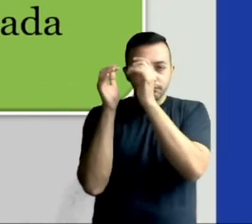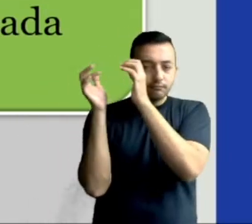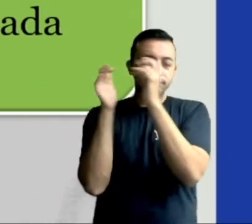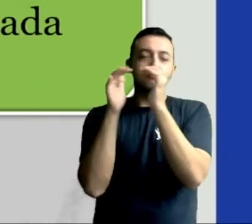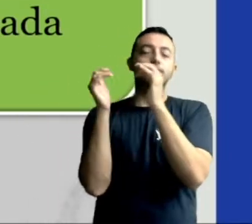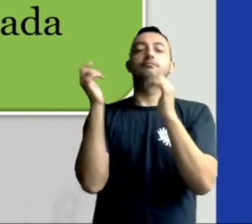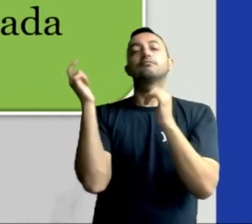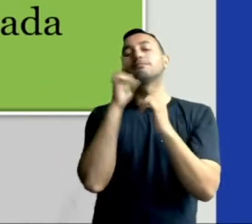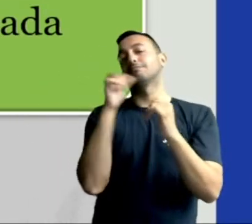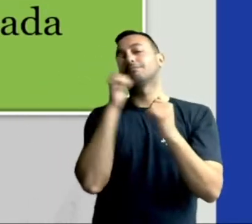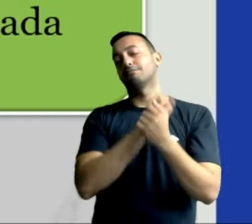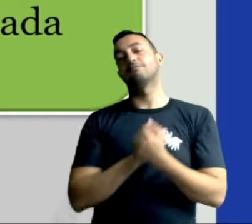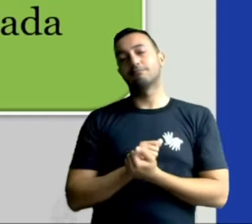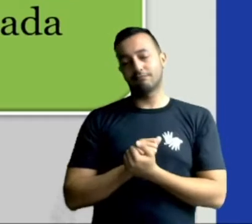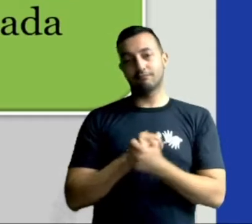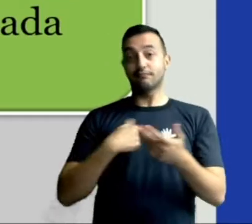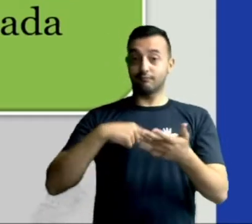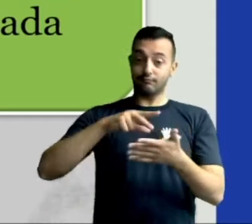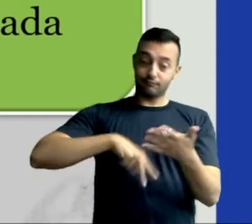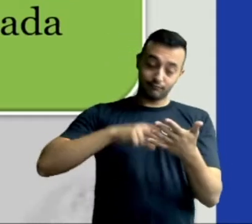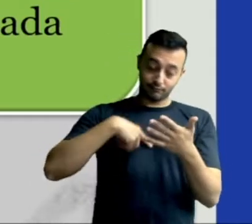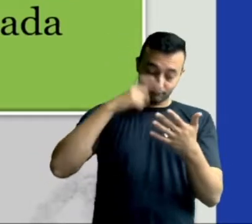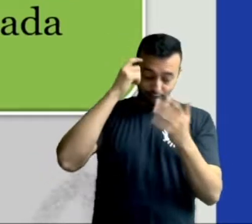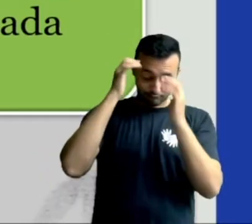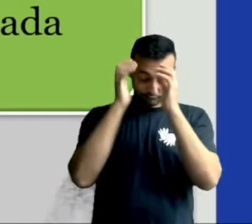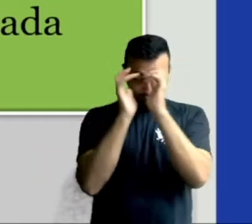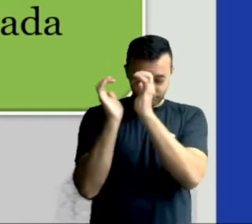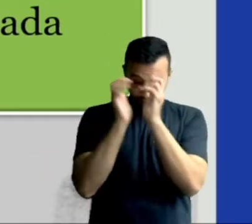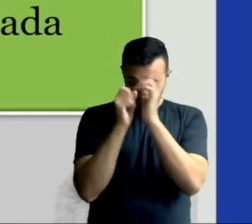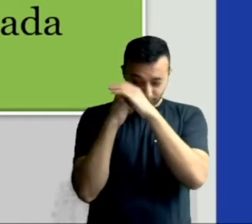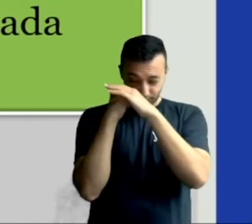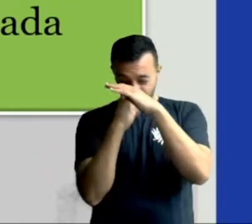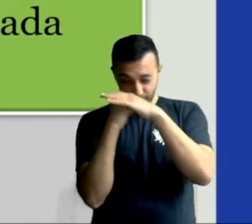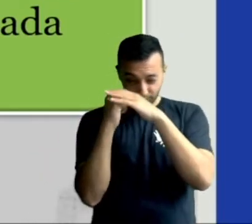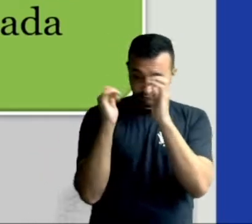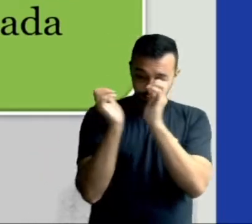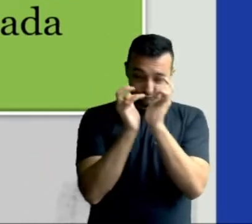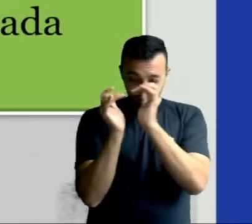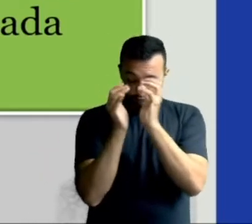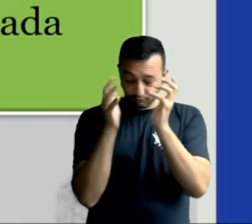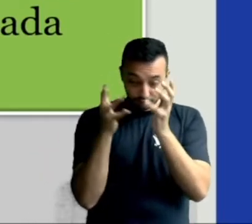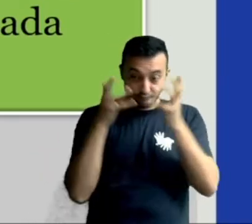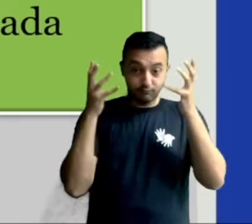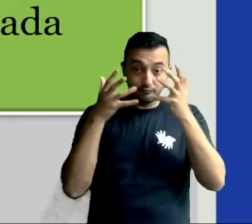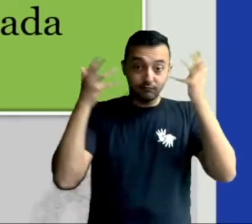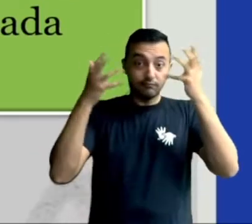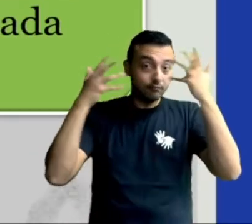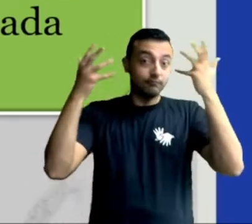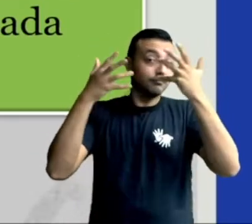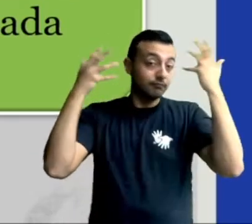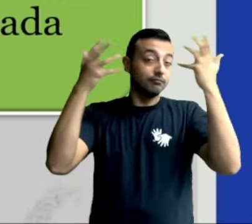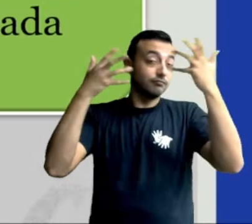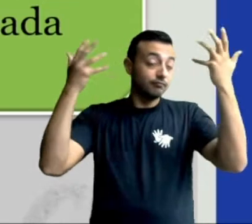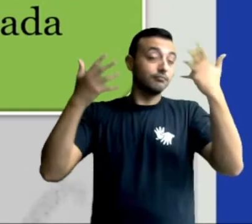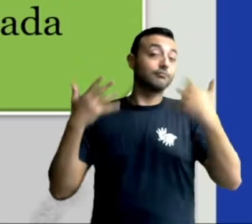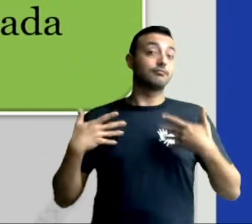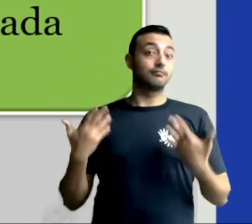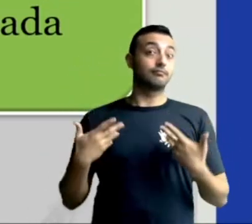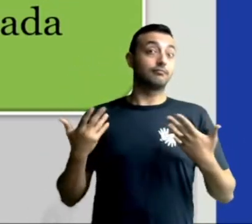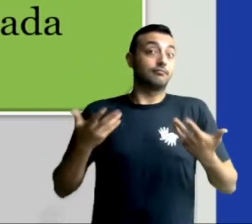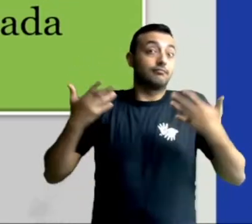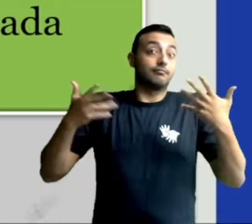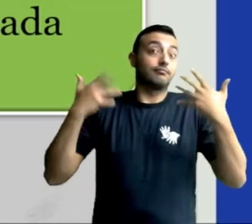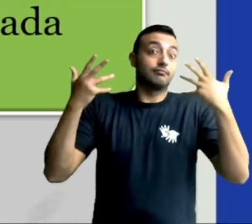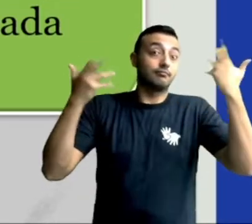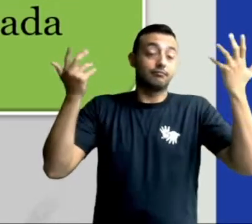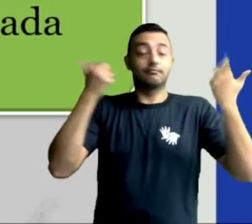estímulo. Ao você ler, teu cérebro começa a se estimular. E esse estímulo, gente, ele nos ajuda